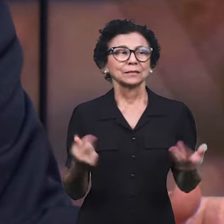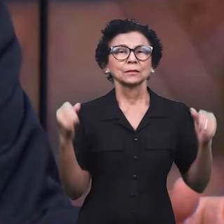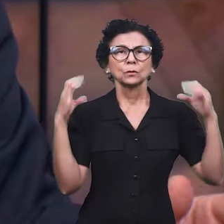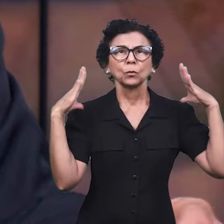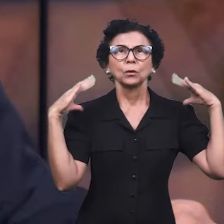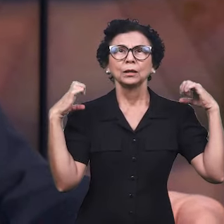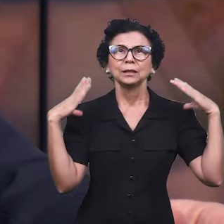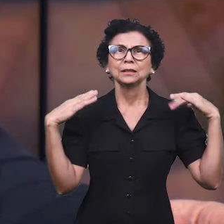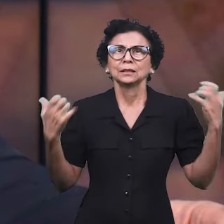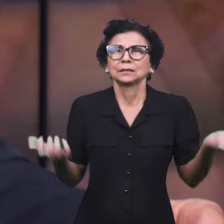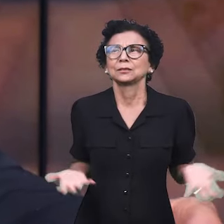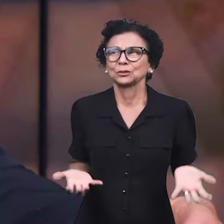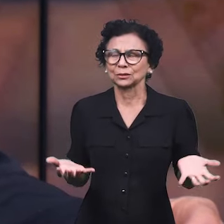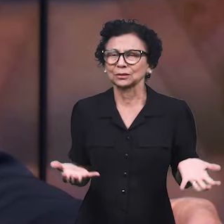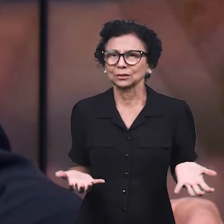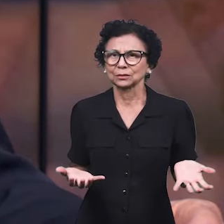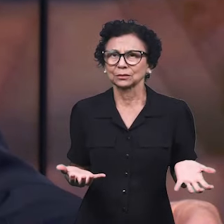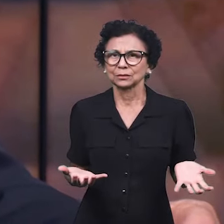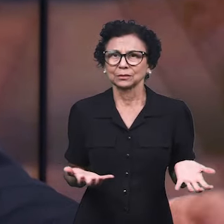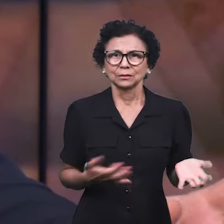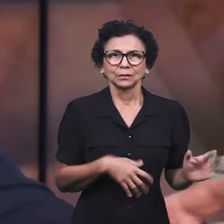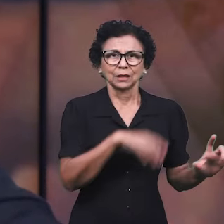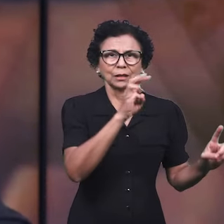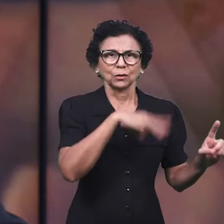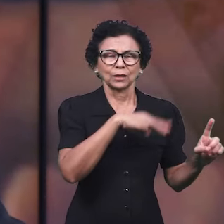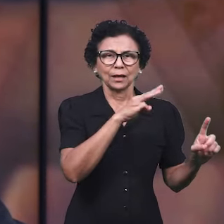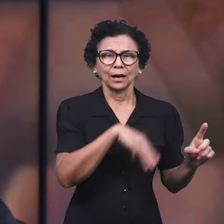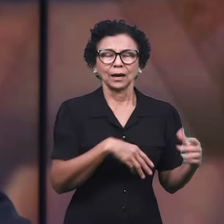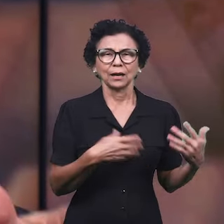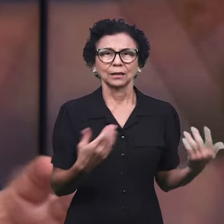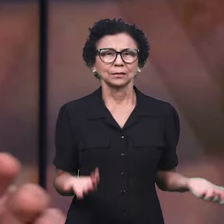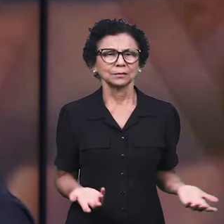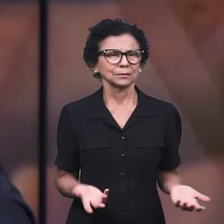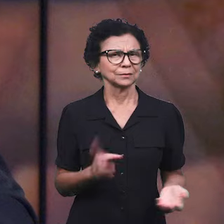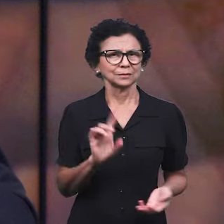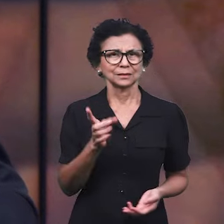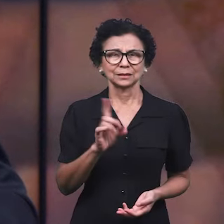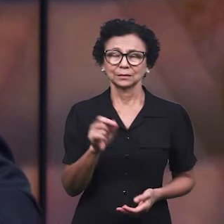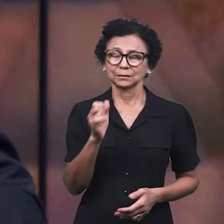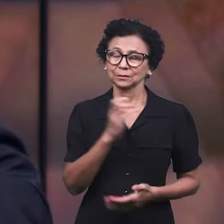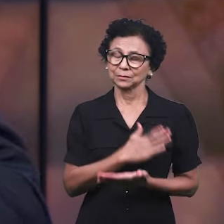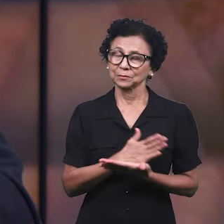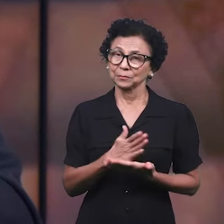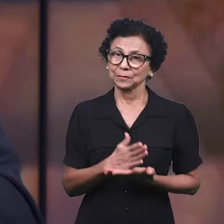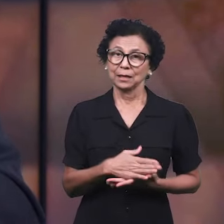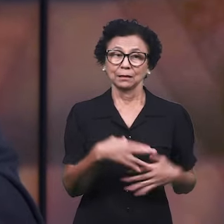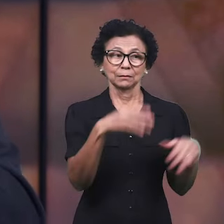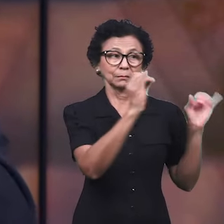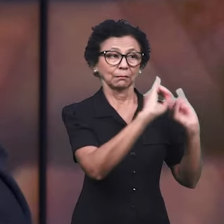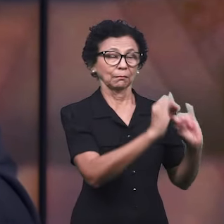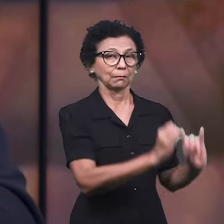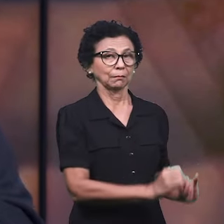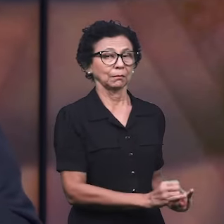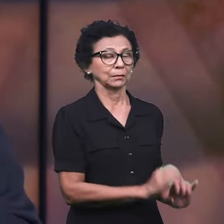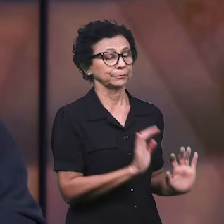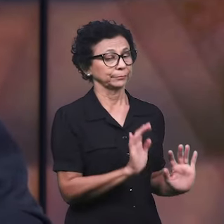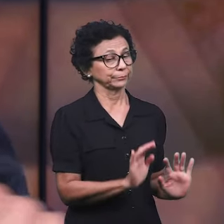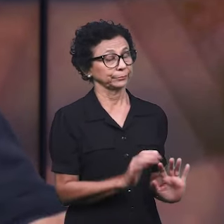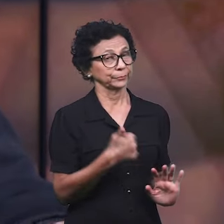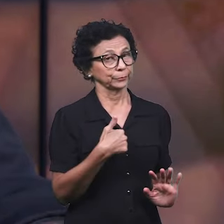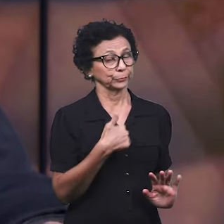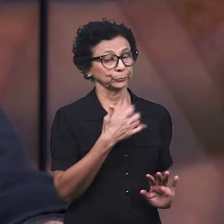anjos é bom? Ah, vamos adorar anjo. Né? Então tem que tomar cuidado, no fim passa a ter uma idolatria aí, né? Então eu particularmente não